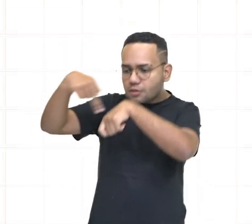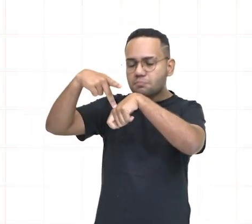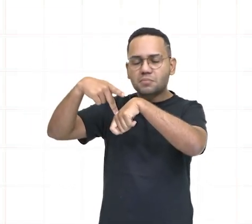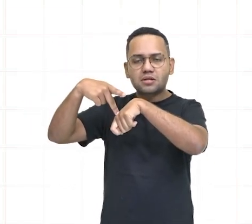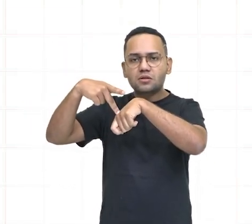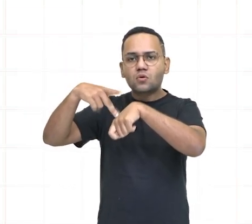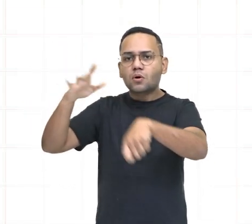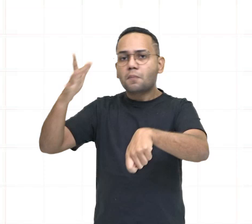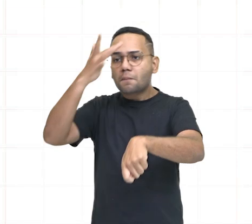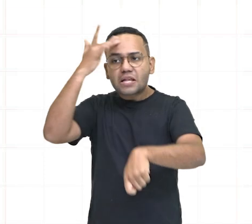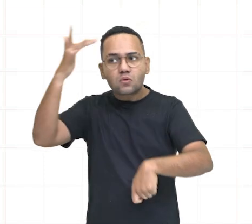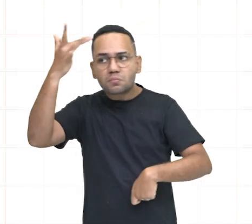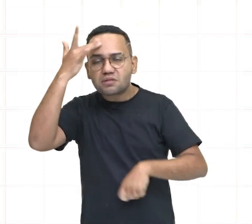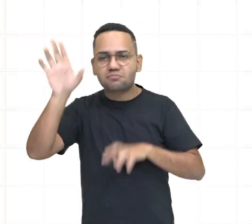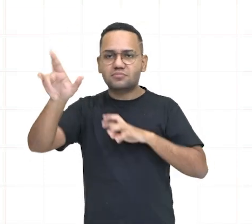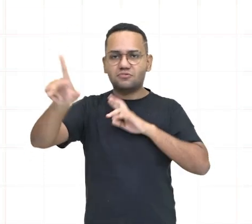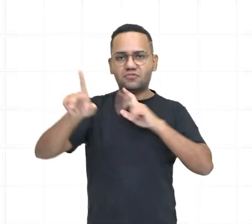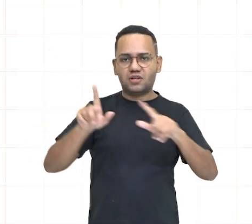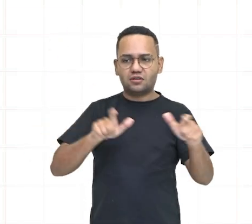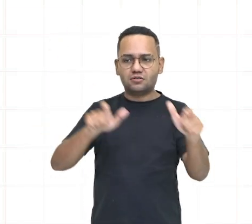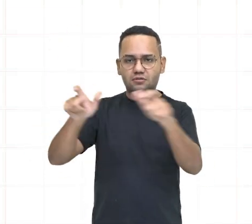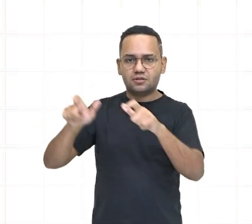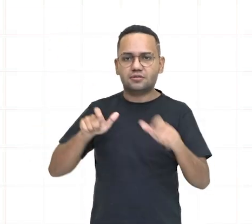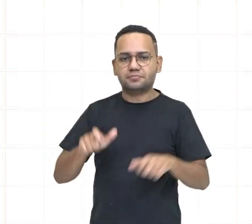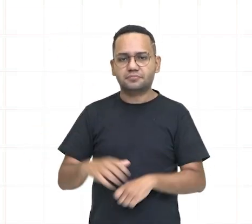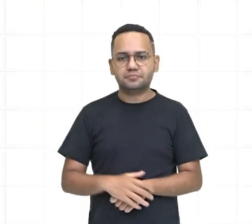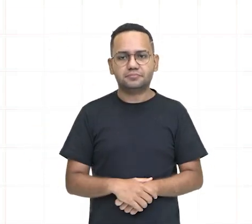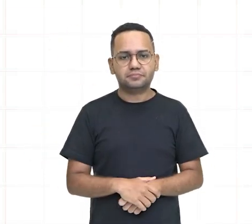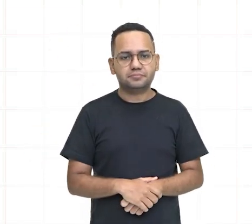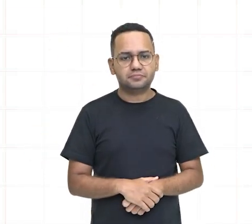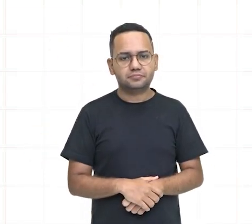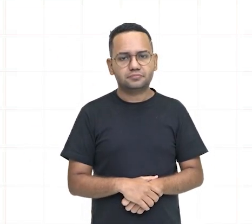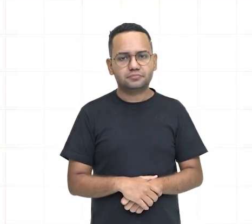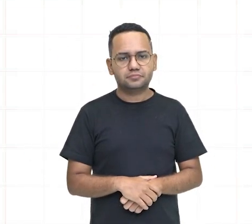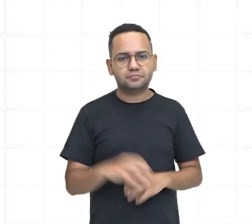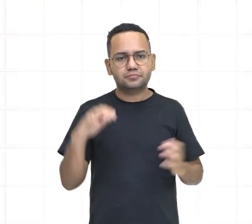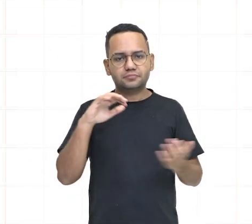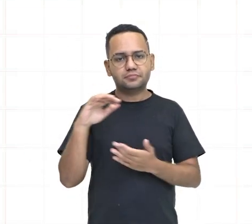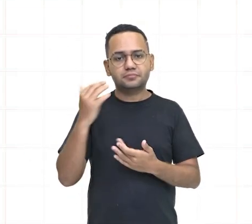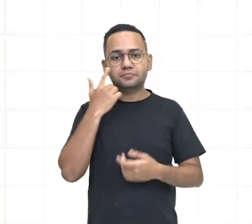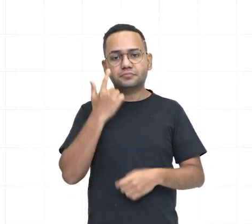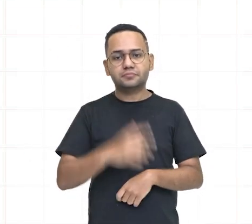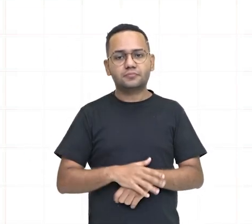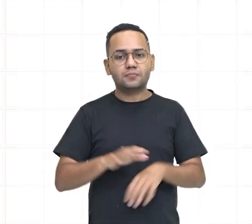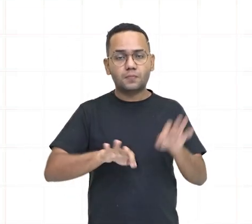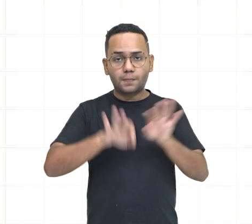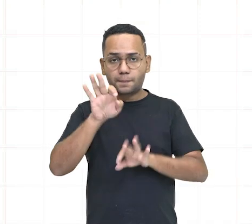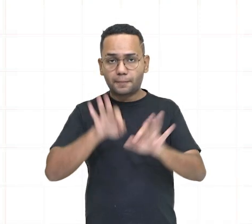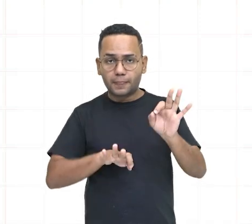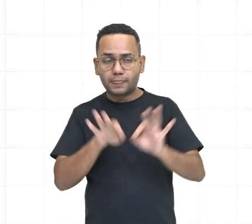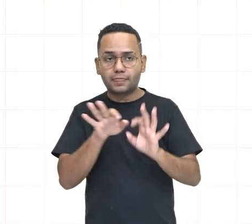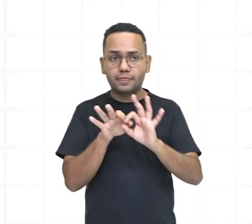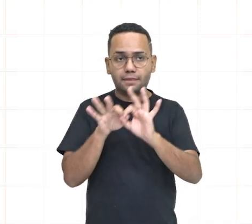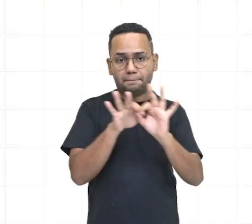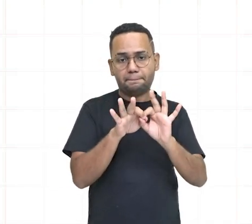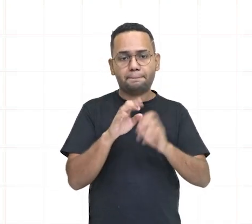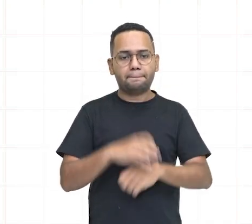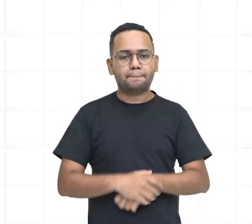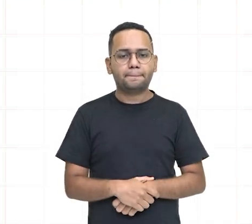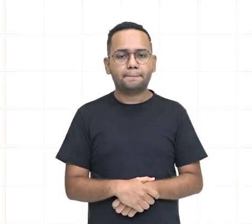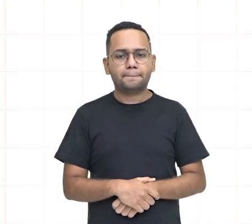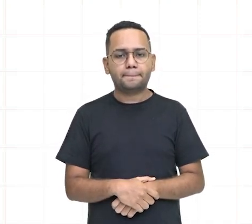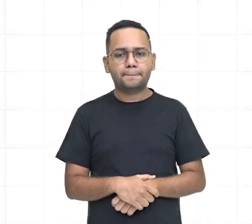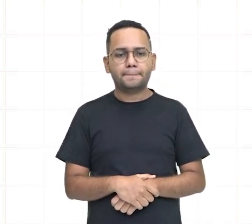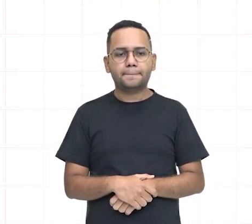claramente. E aí nós temos esses sistemas que são estruturados em rede. Situações que